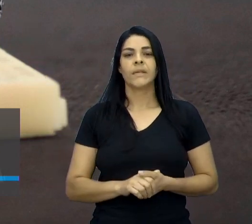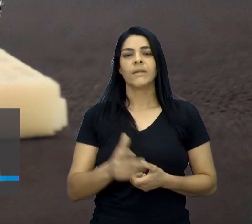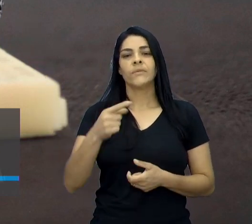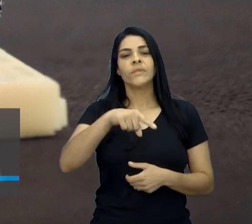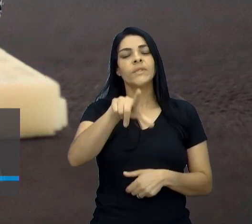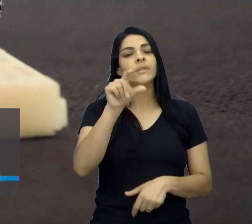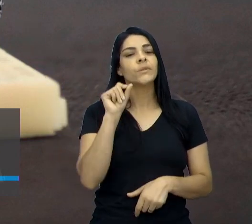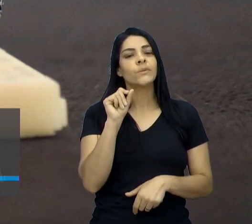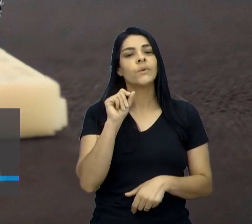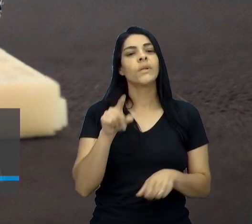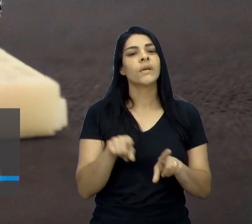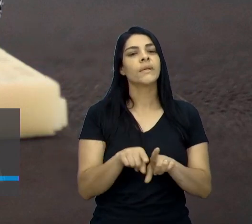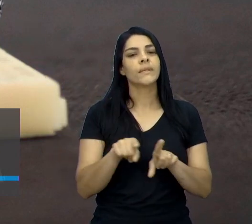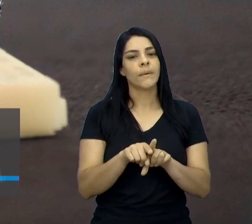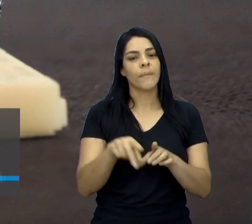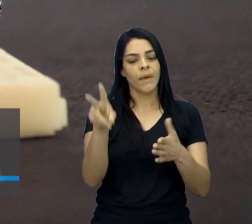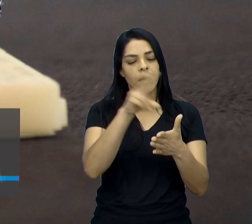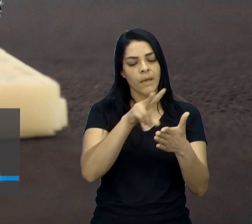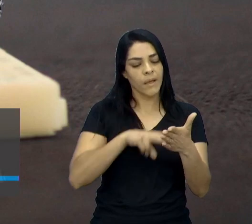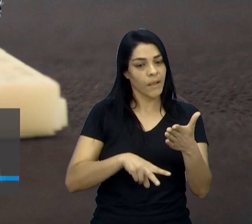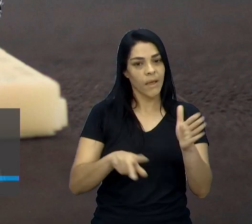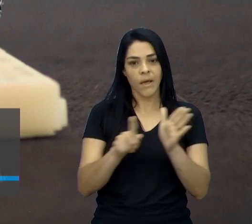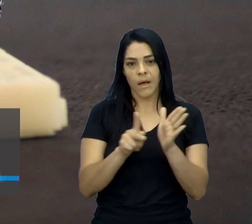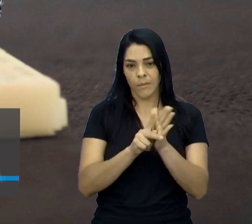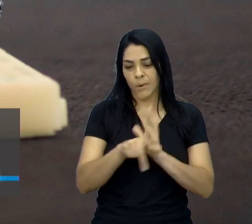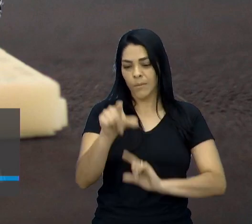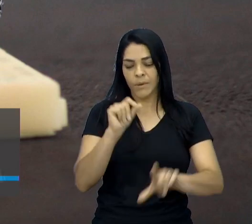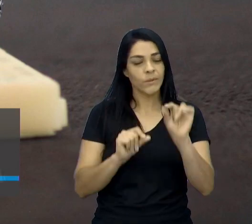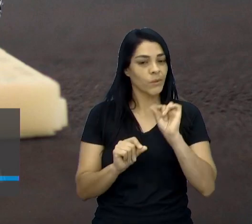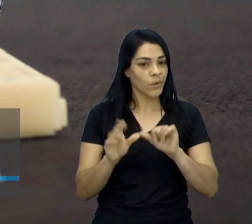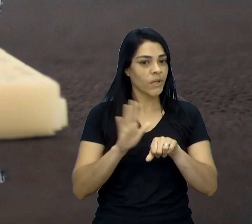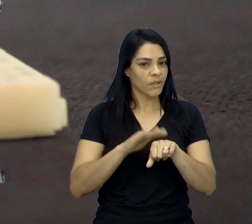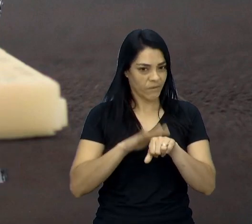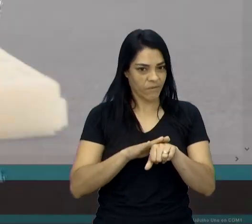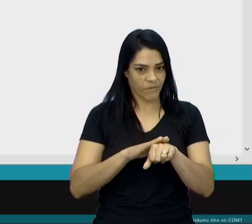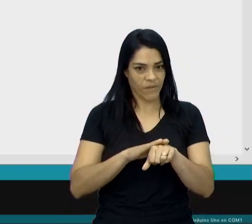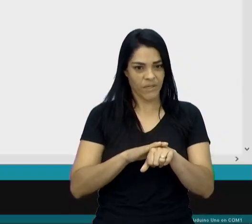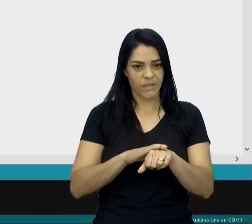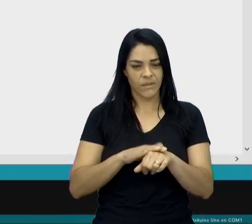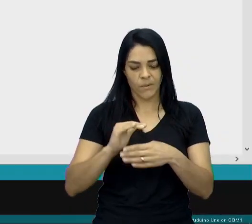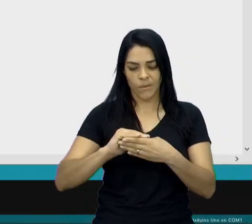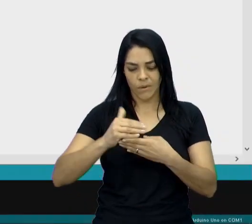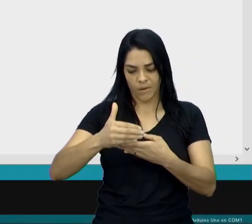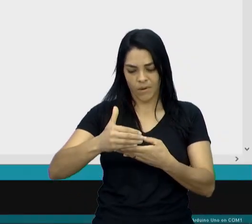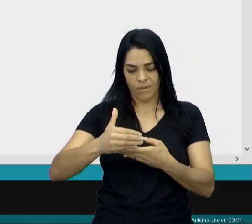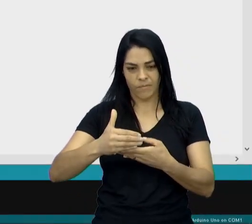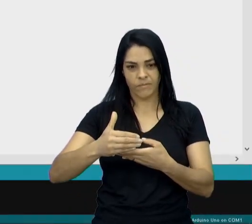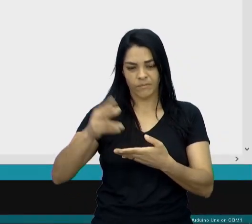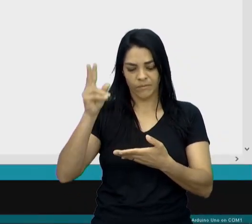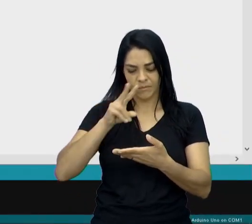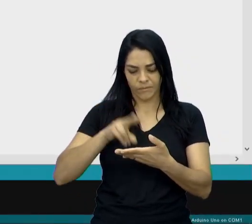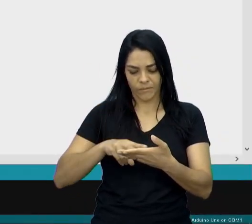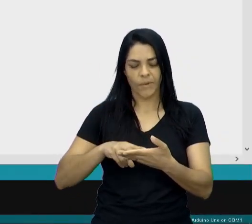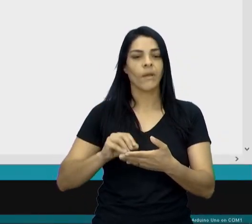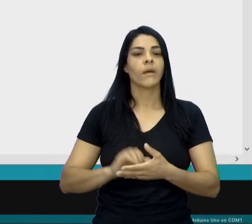também leia essa escolha que foi feita. Então, olha lá na telinha, ó. O Wendell